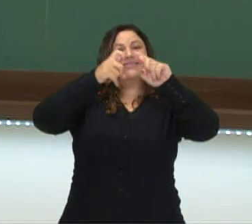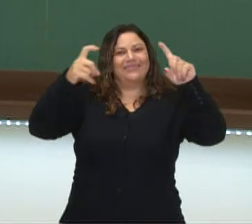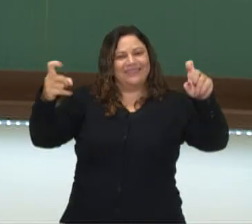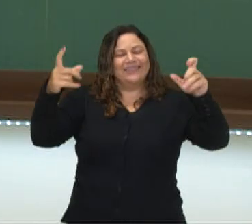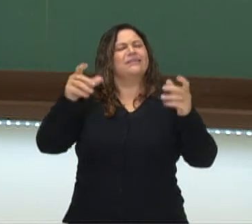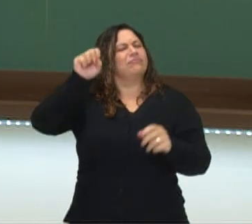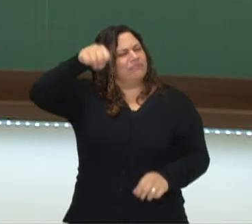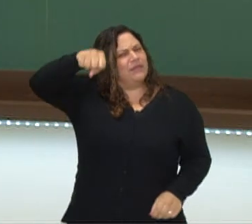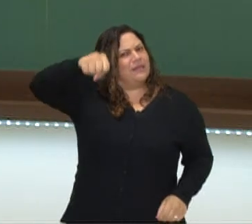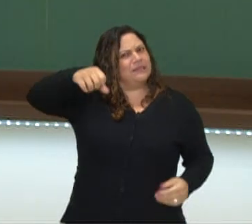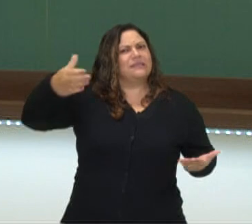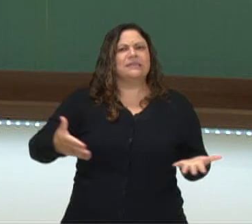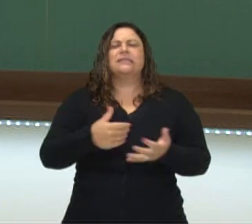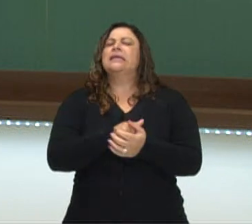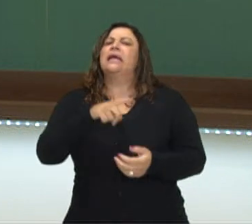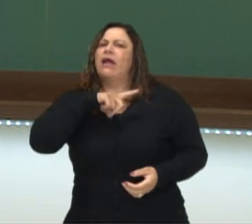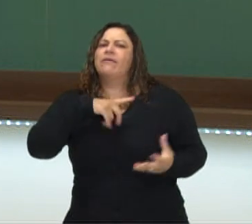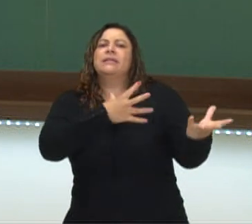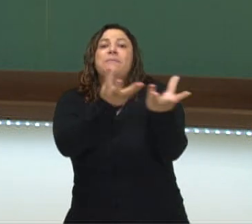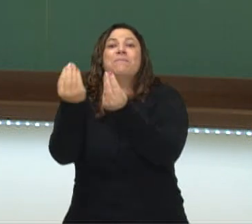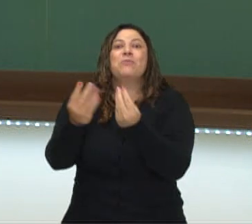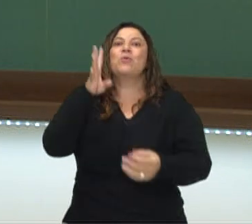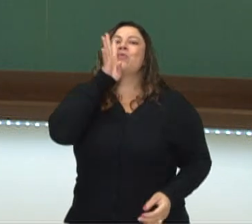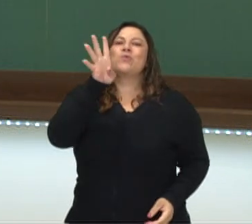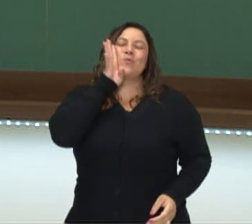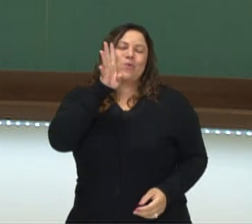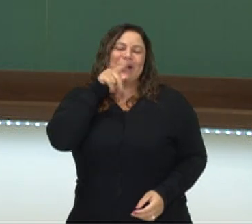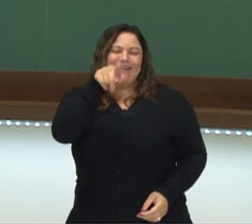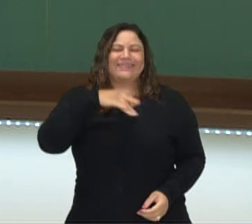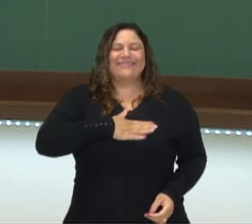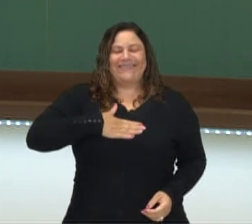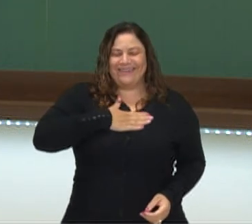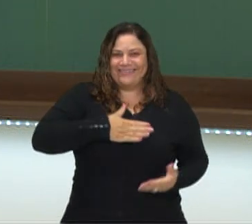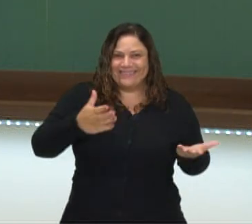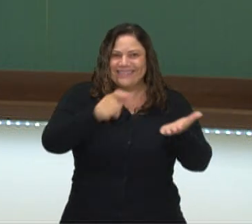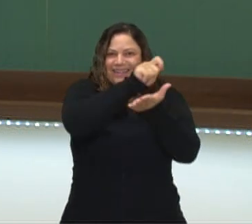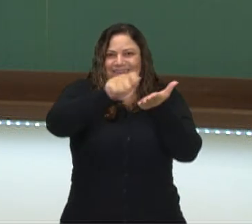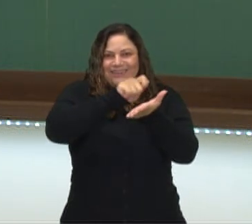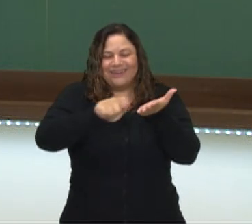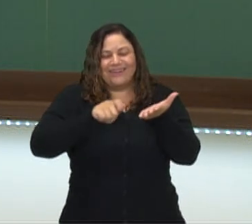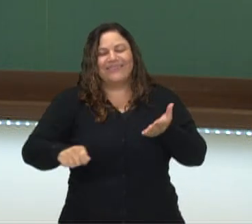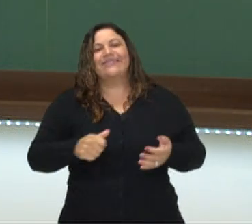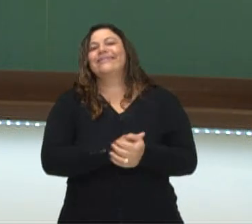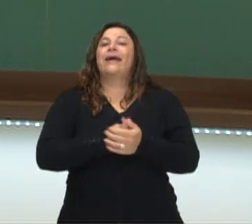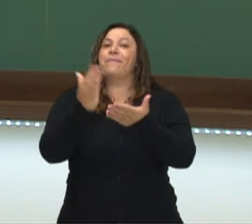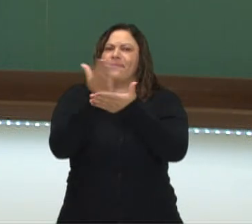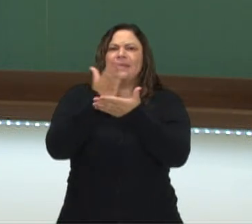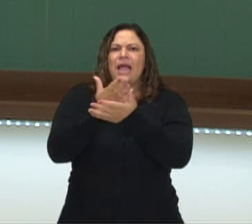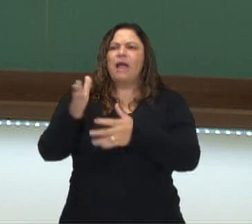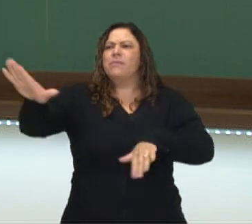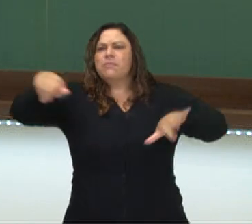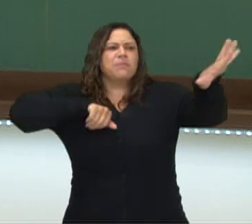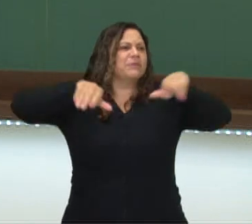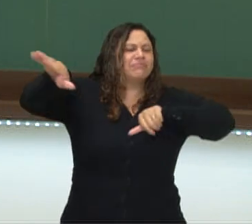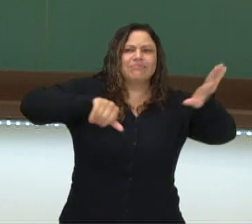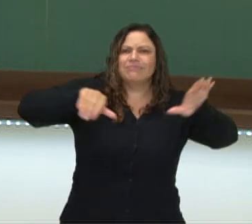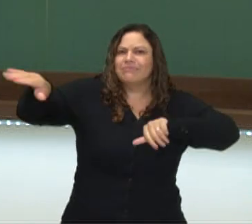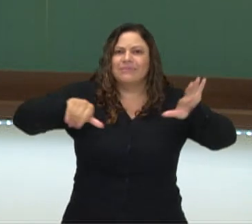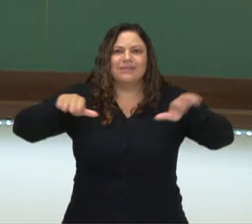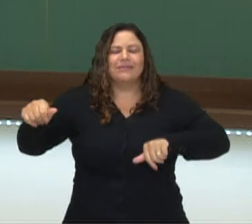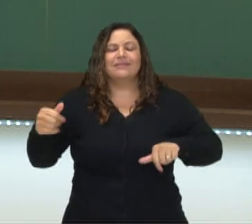É isso mesmo. Vai ter bastante coisa legal que você vai gostar de anotar. Pegou aí? Abre esse caderno. Chama todo mundo e vamos